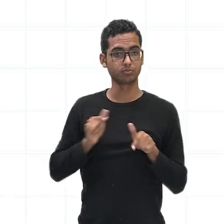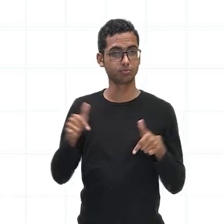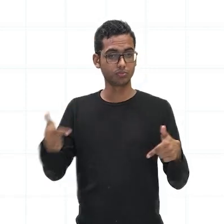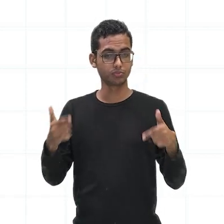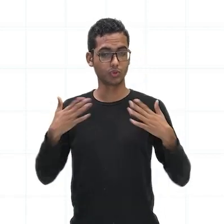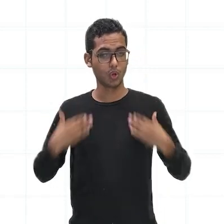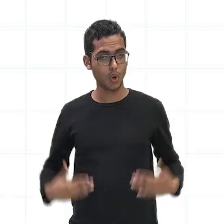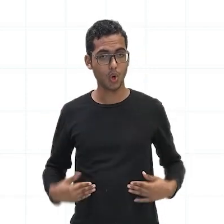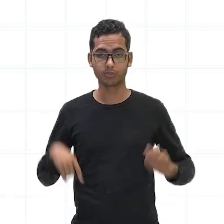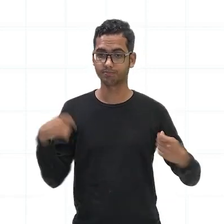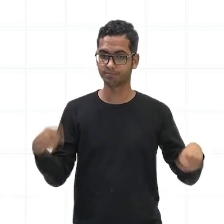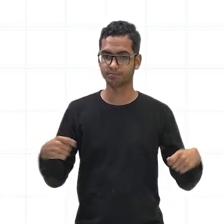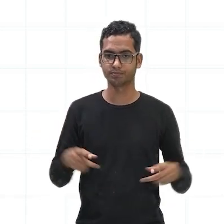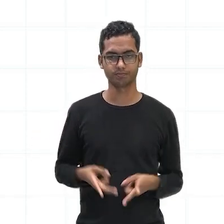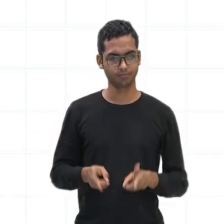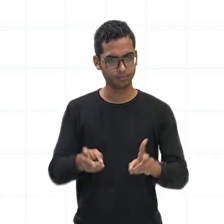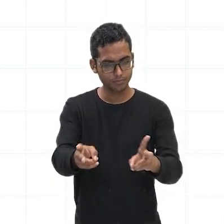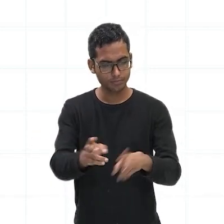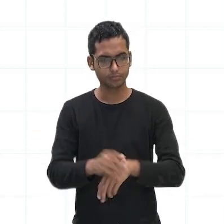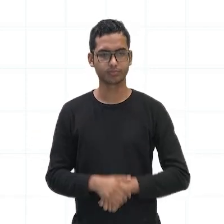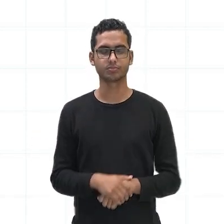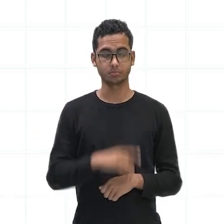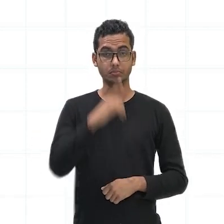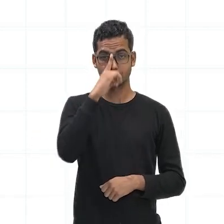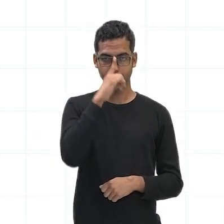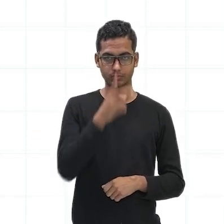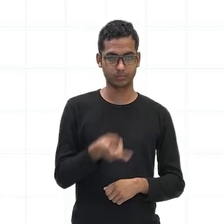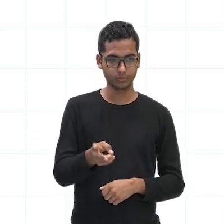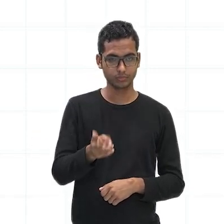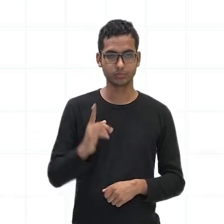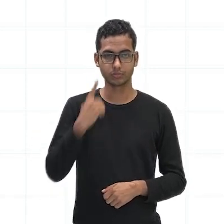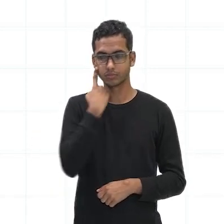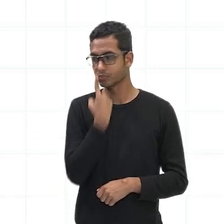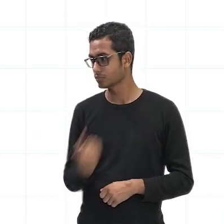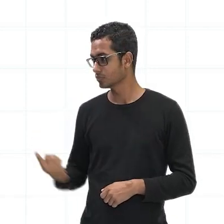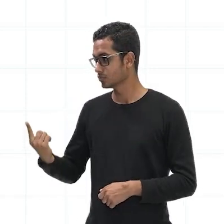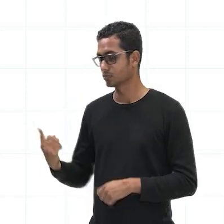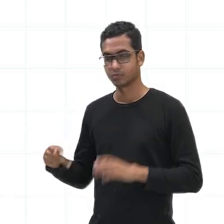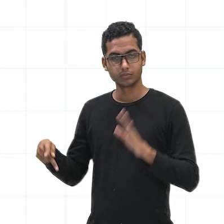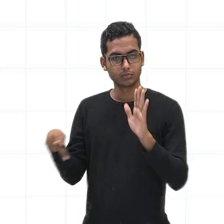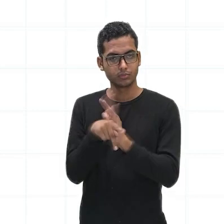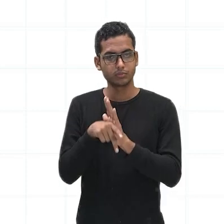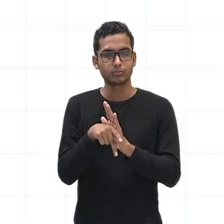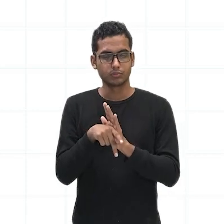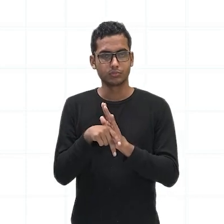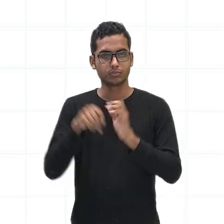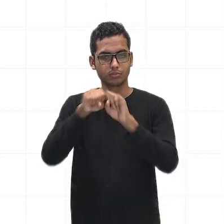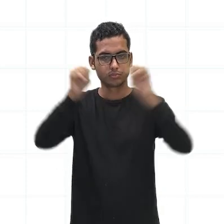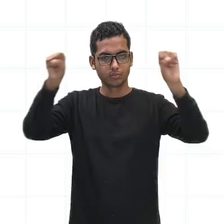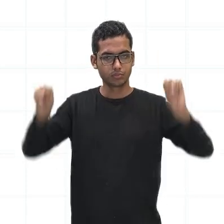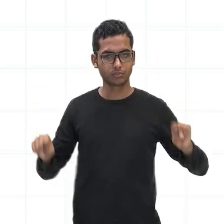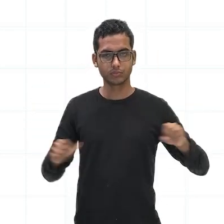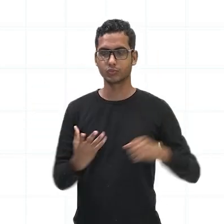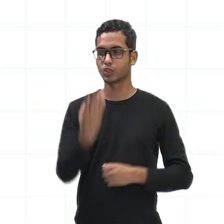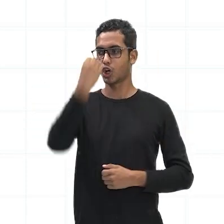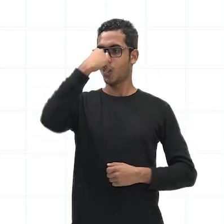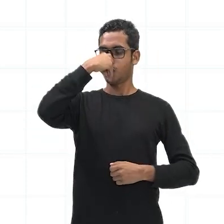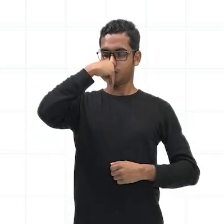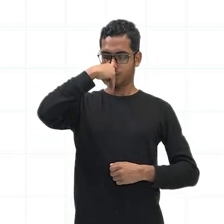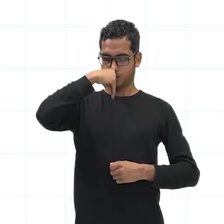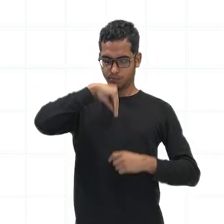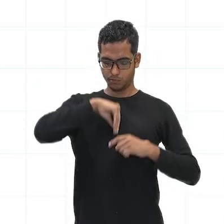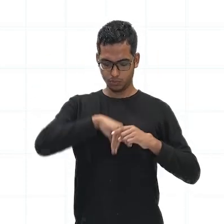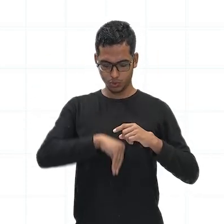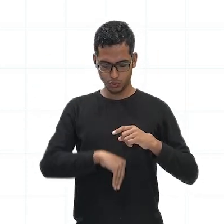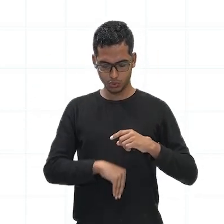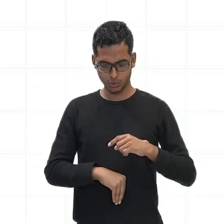corpo vai realizar. Então a gente tem aí como esquema o nosso sistema digestório, que é o sistema